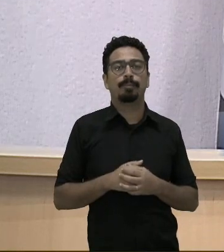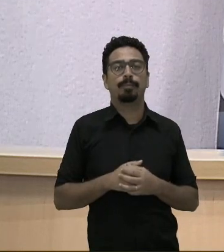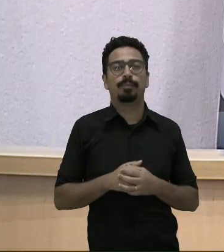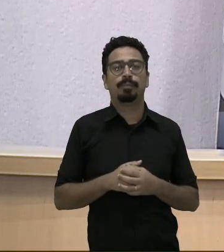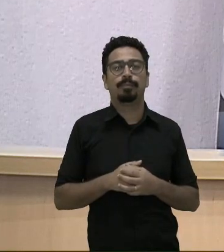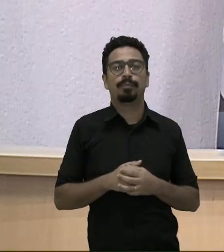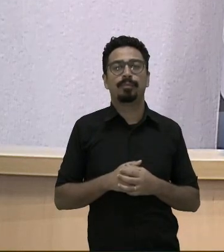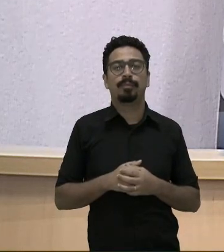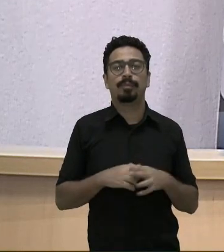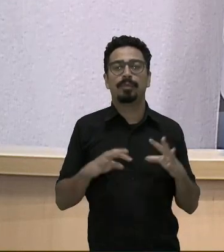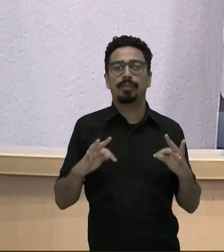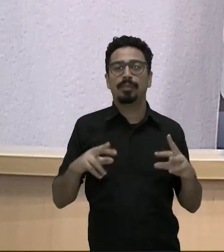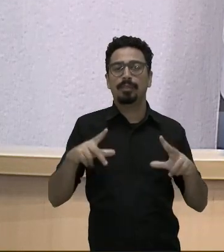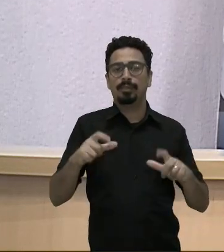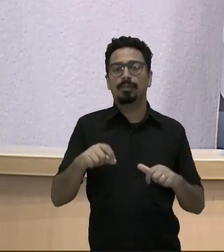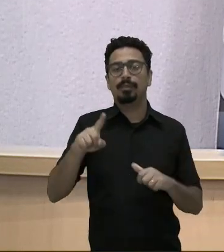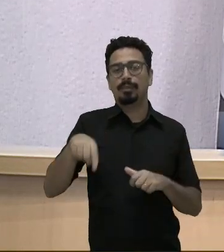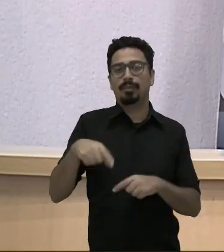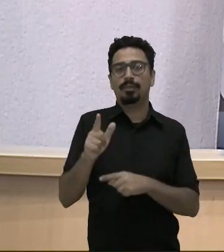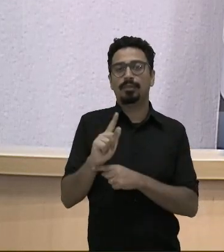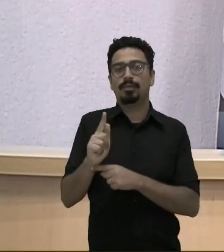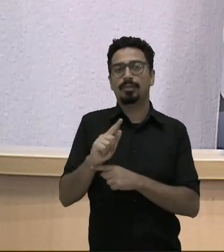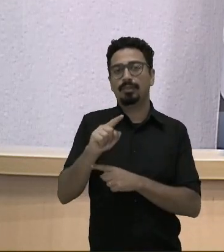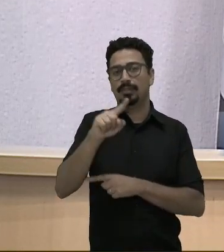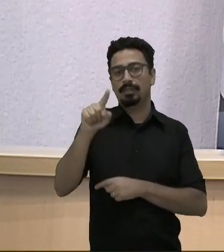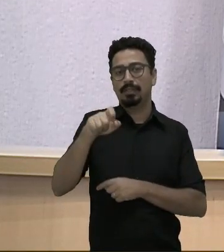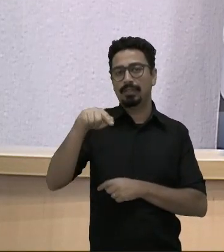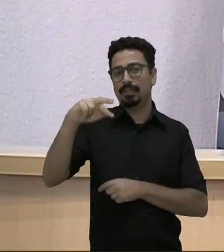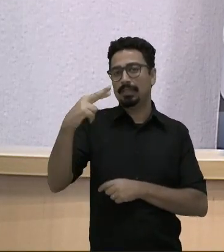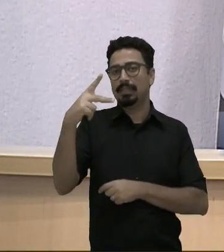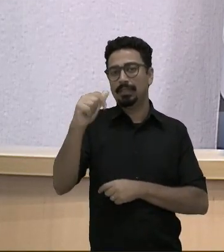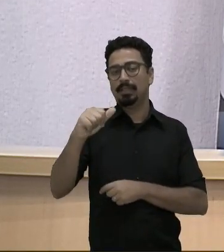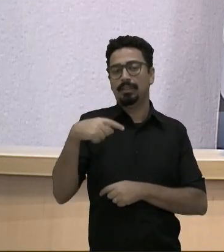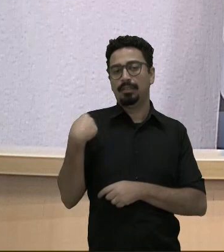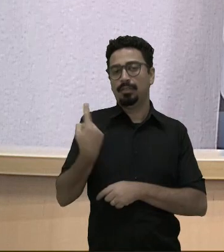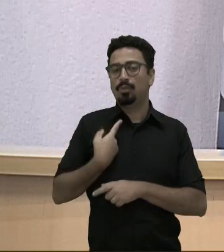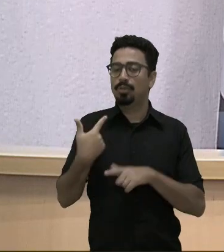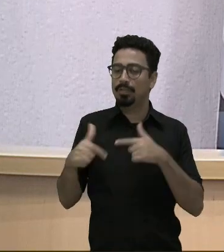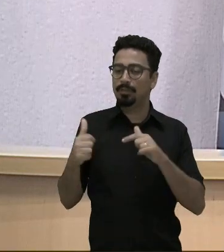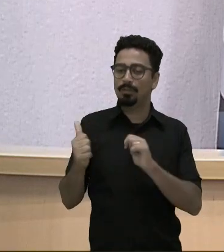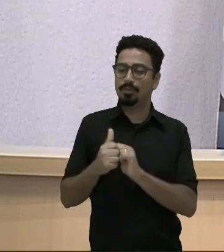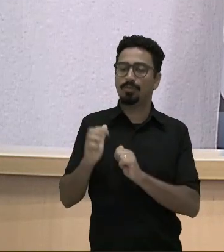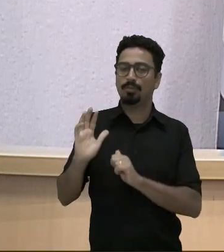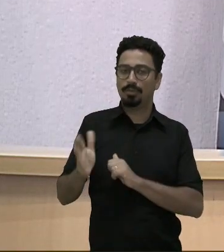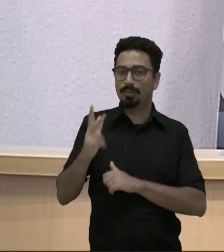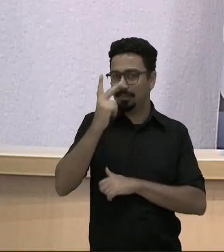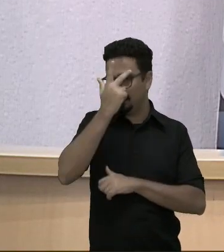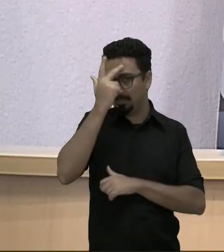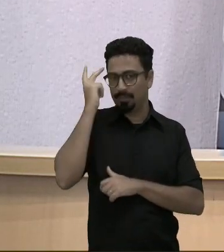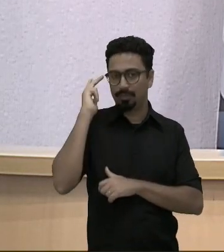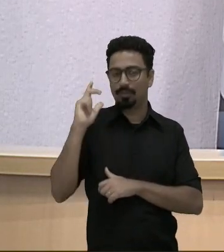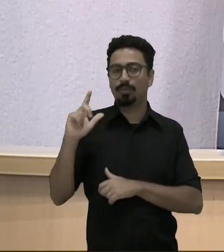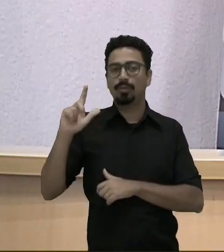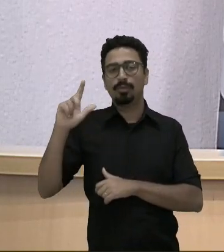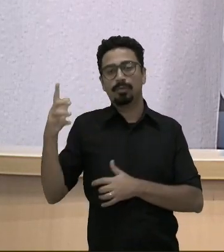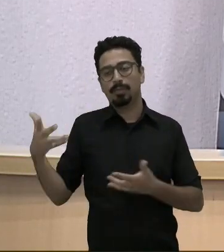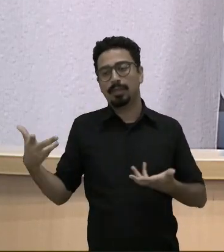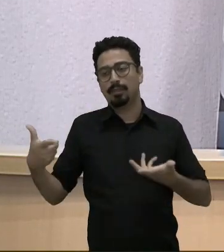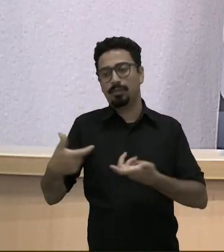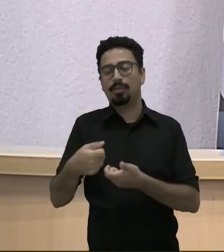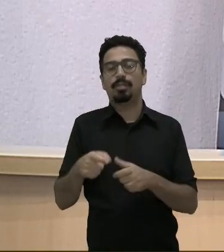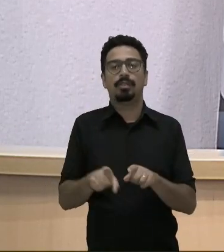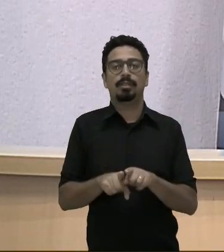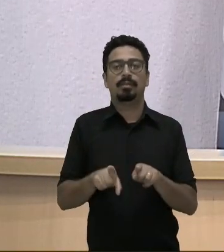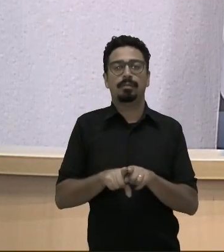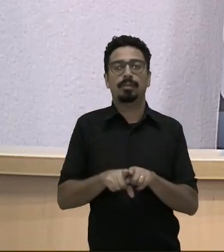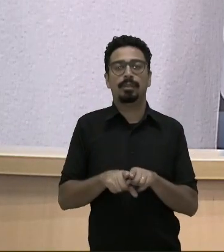leva tudo, o gerente, o Zequinha. Zequinha, nós trabalhamos junto, é uma pessoa assim que é dinâmica, entendeu?